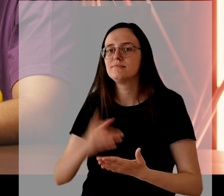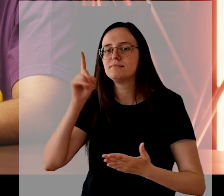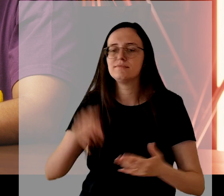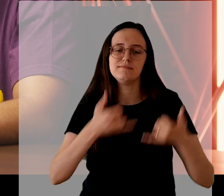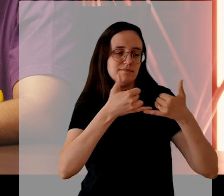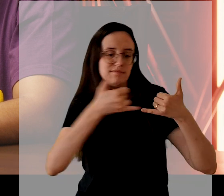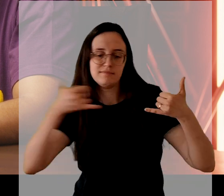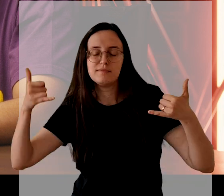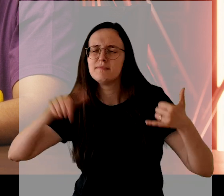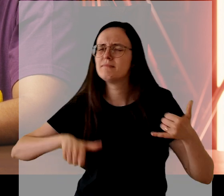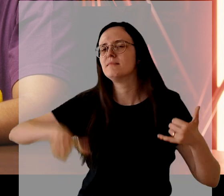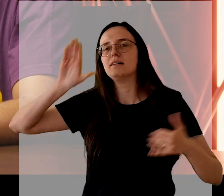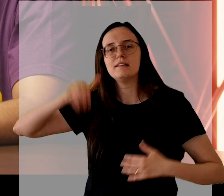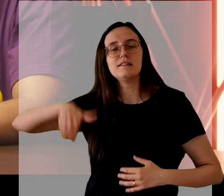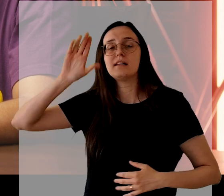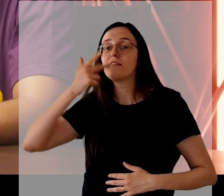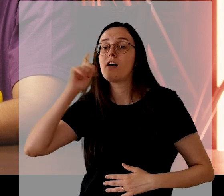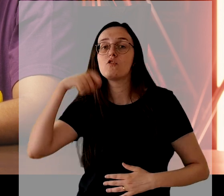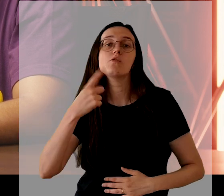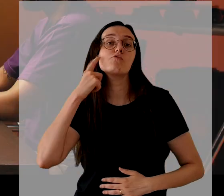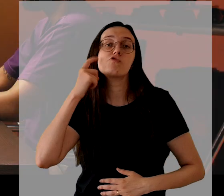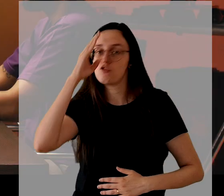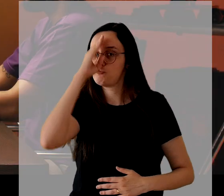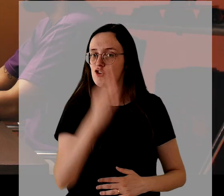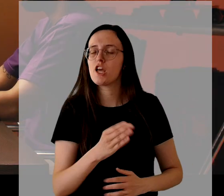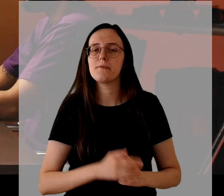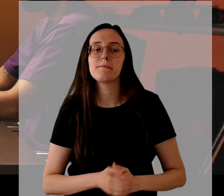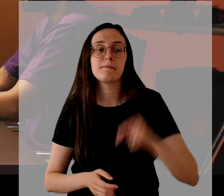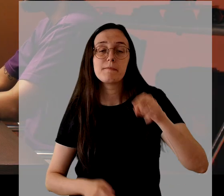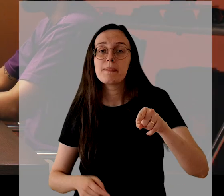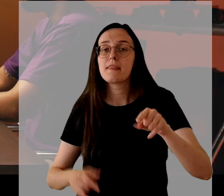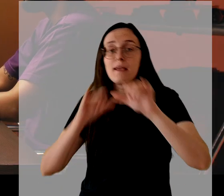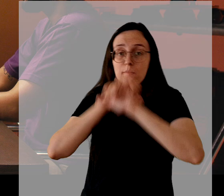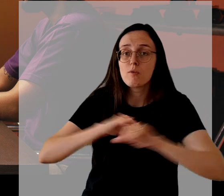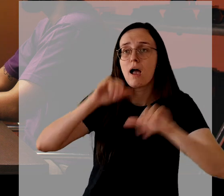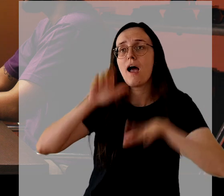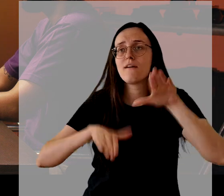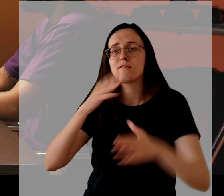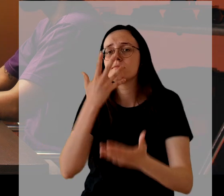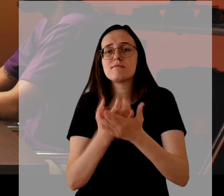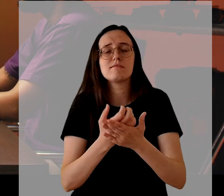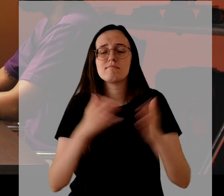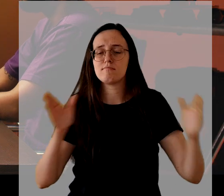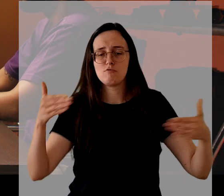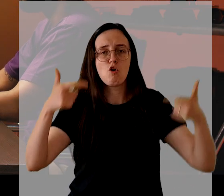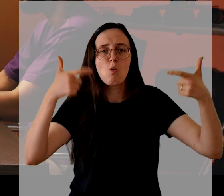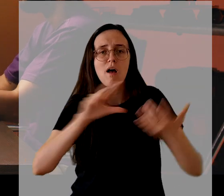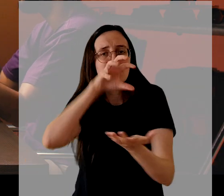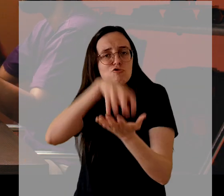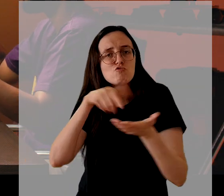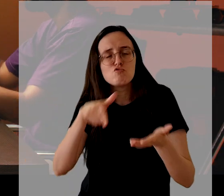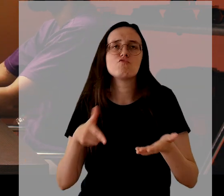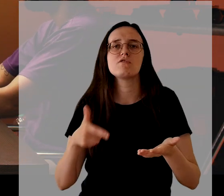fio condutor muito maior falando de som direto, né? Na publicidade, muito às vezes é gravado em estúdio, depois